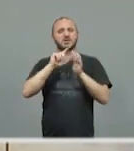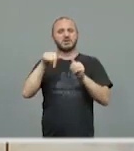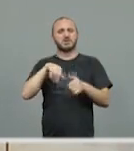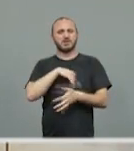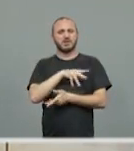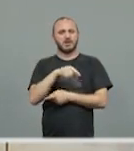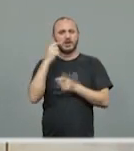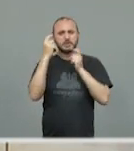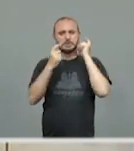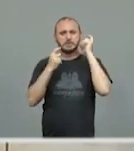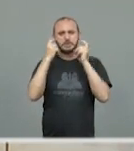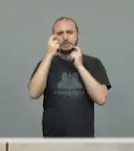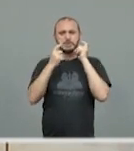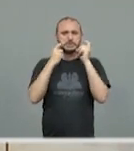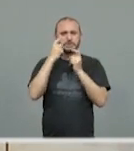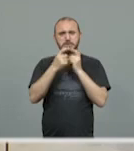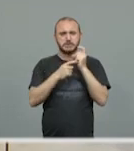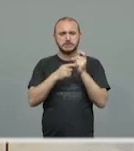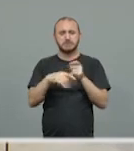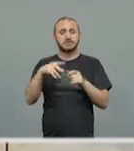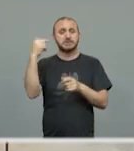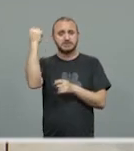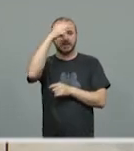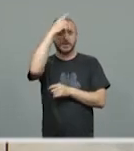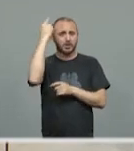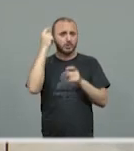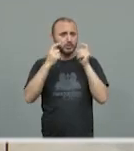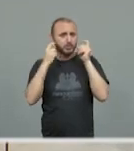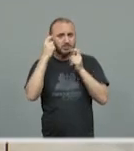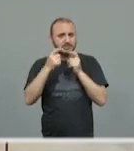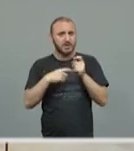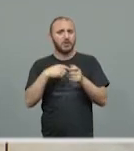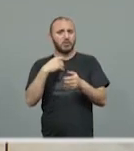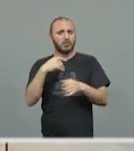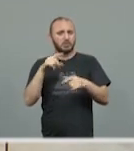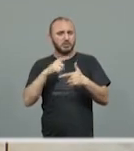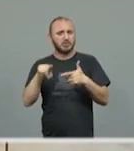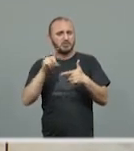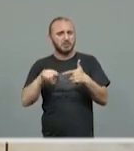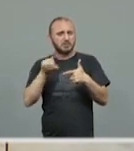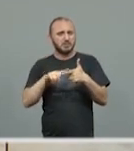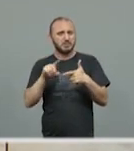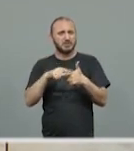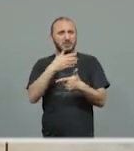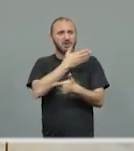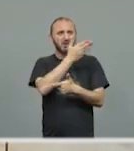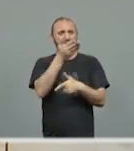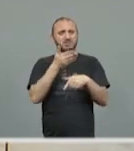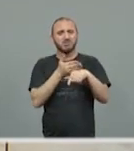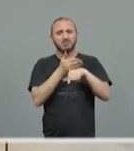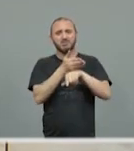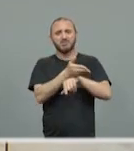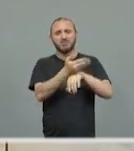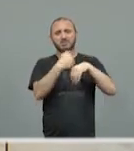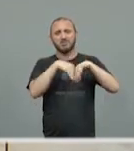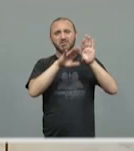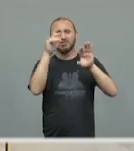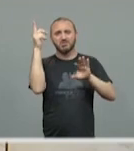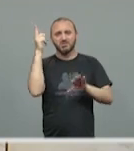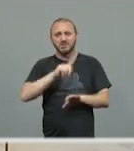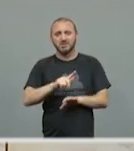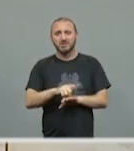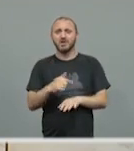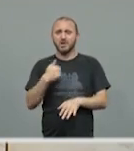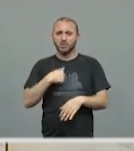eles conseguiram, eu também consigo. Porque eles são melhores do que eu? Nem são melhores e nem eu sou pior. Põe na